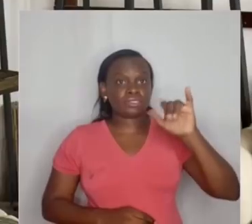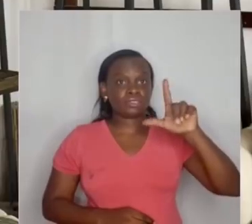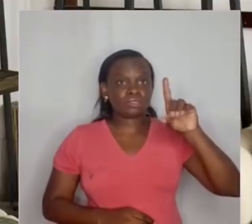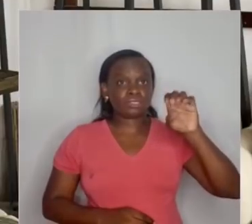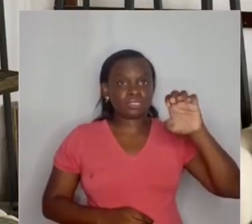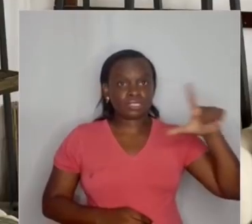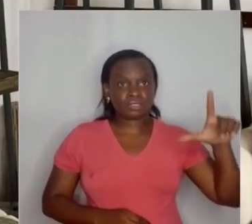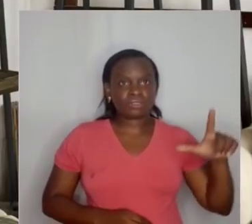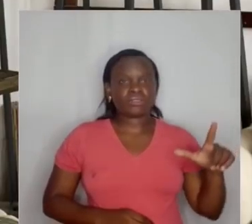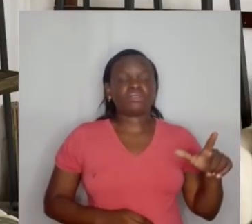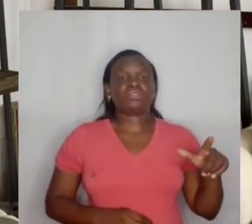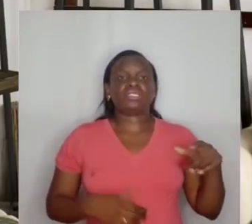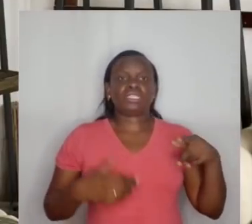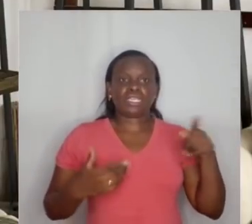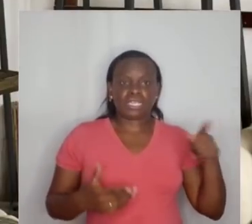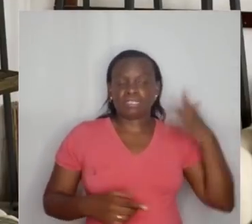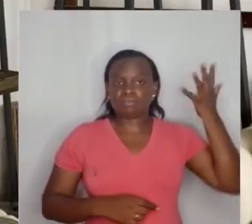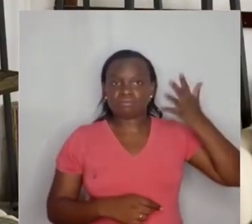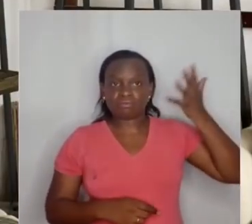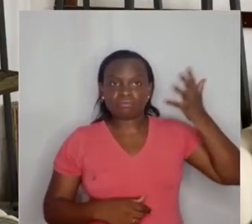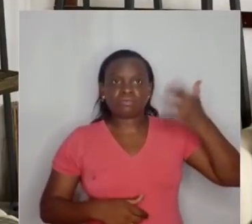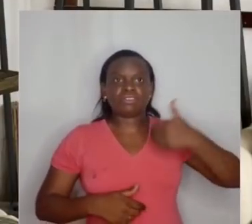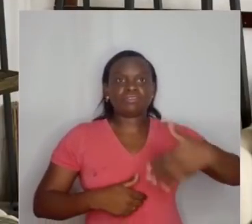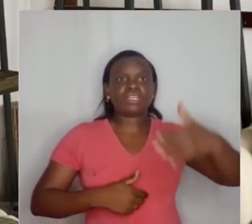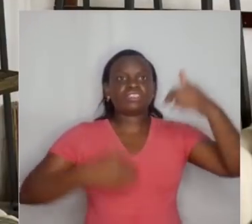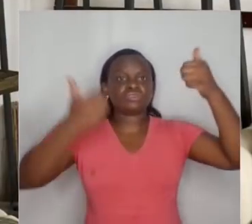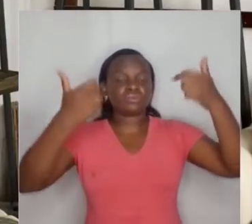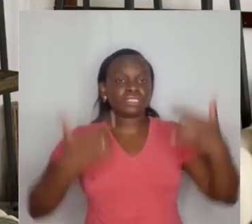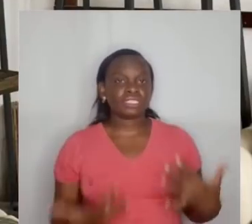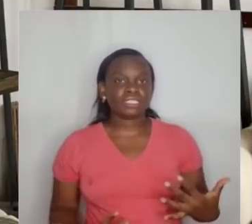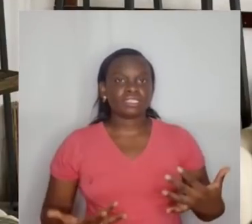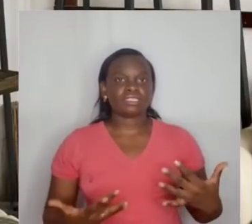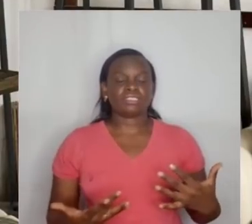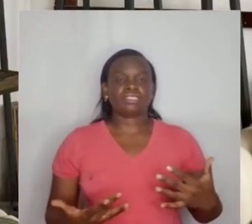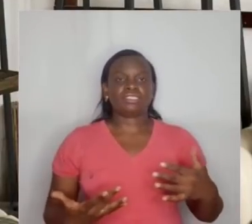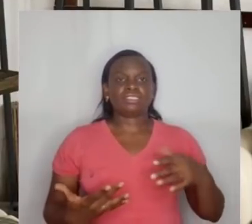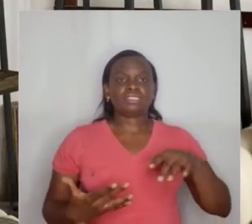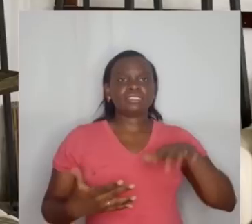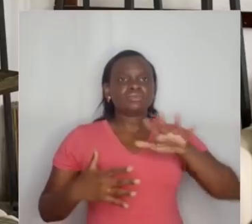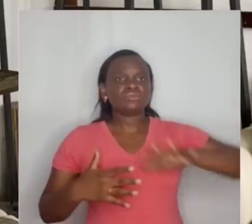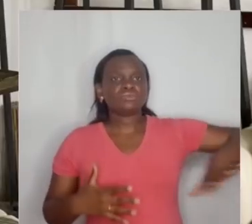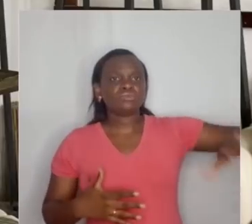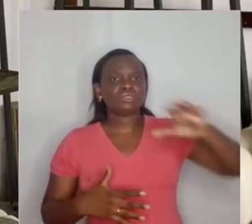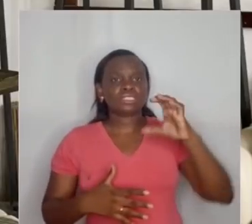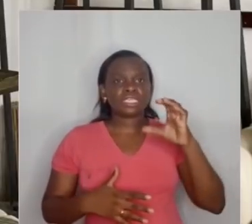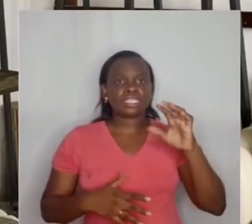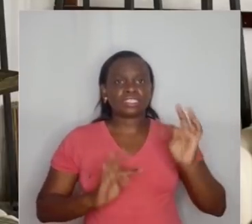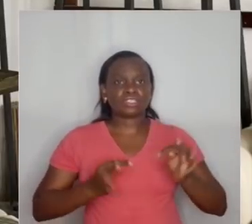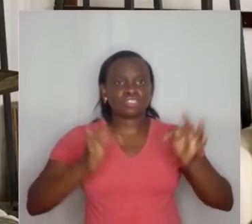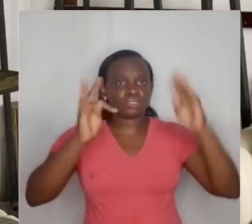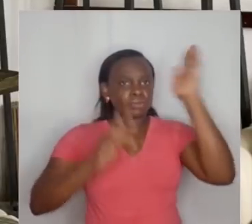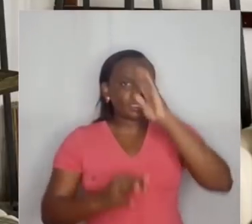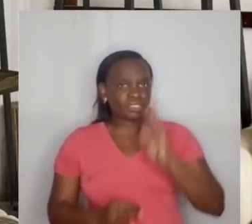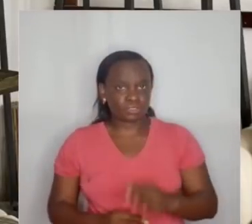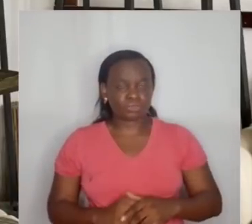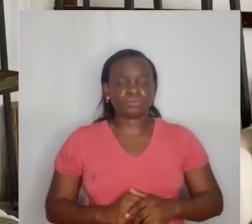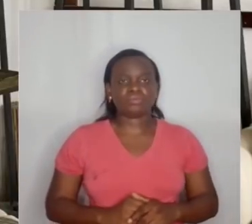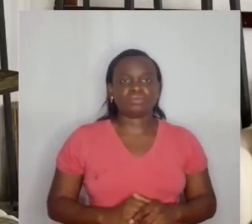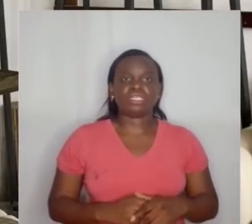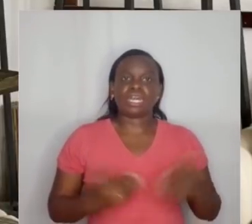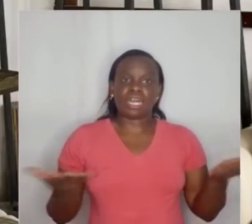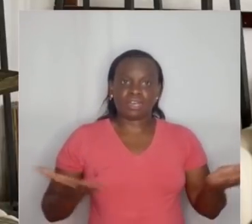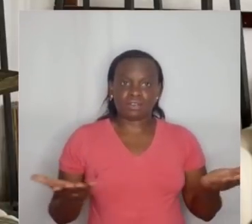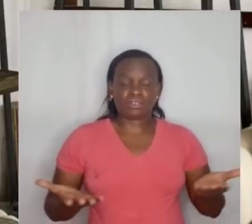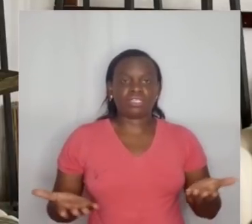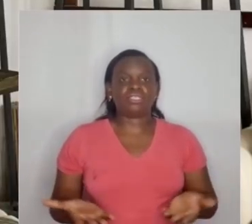Ildeu, em sua conferência, vai abordar cenário da ciência e tecnologia no Brasil.